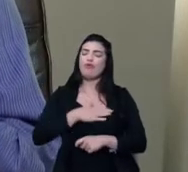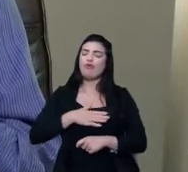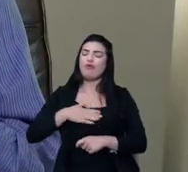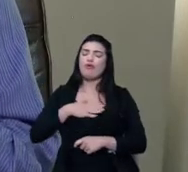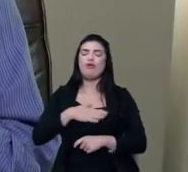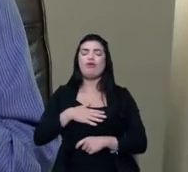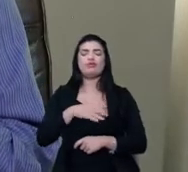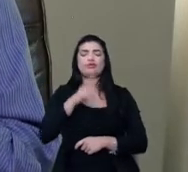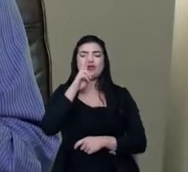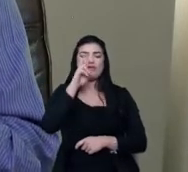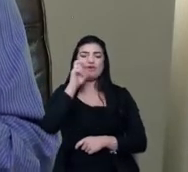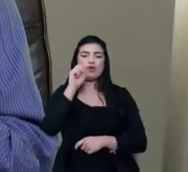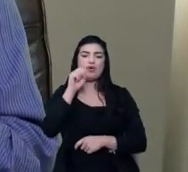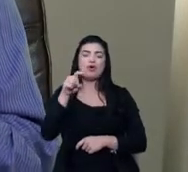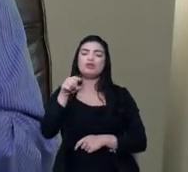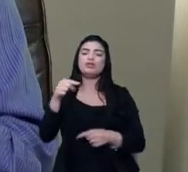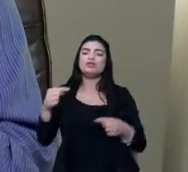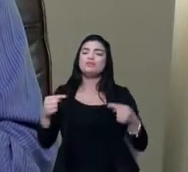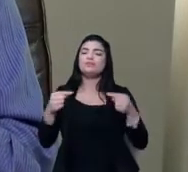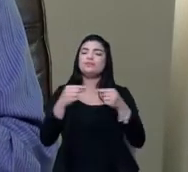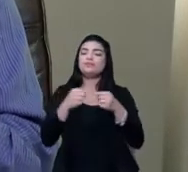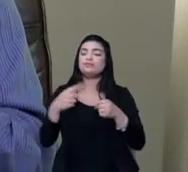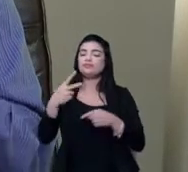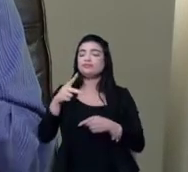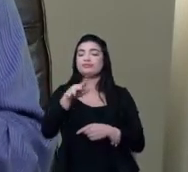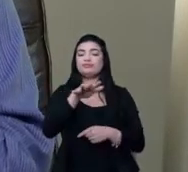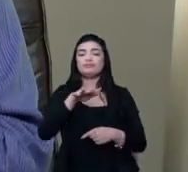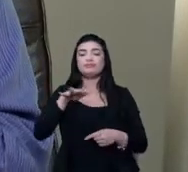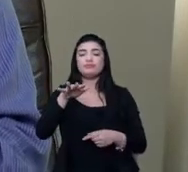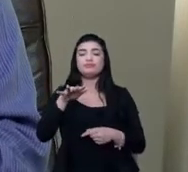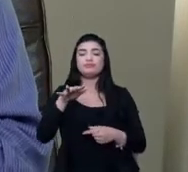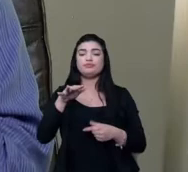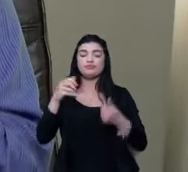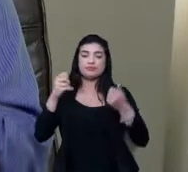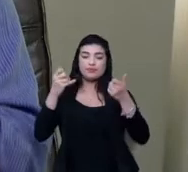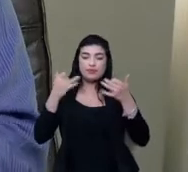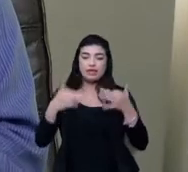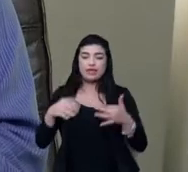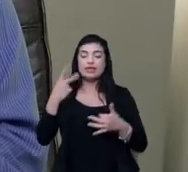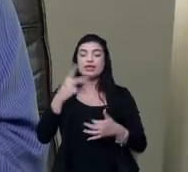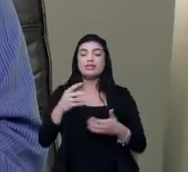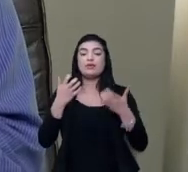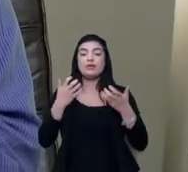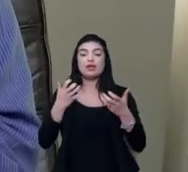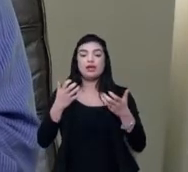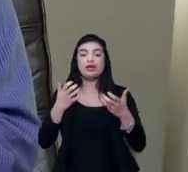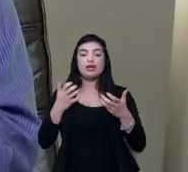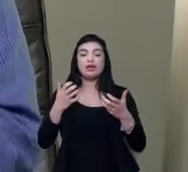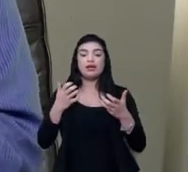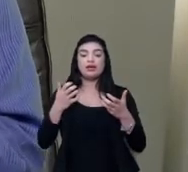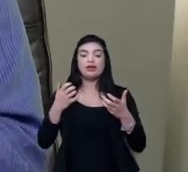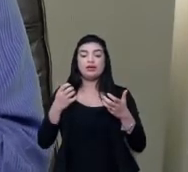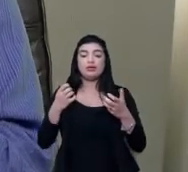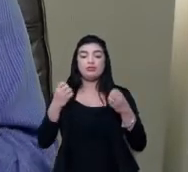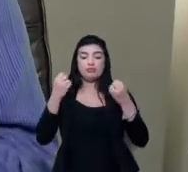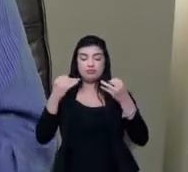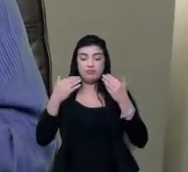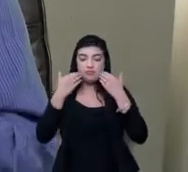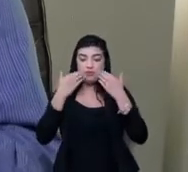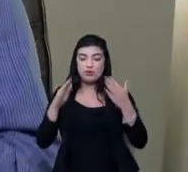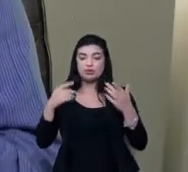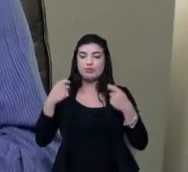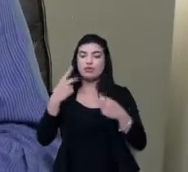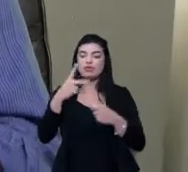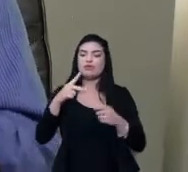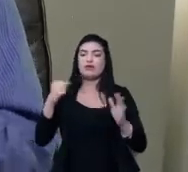Baseado muito no que o Brecht diz, assim, quando você quer ser universal, fale da sua aldeia. Então, assim, eu tentei